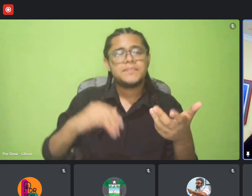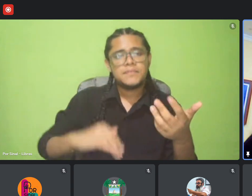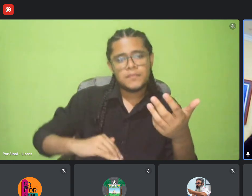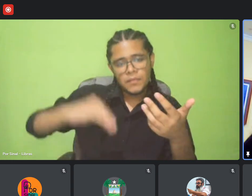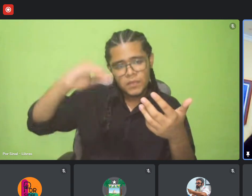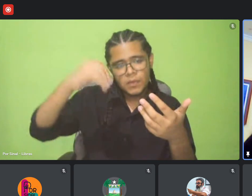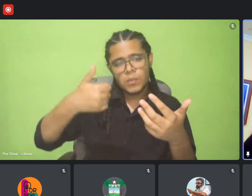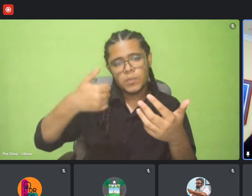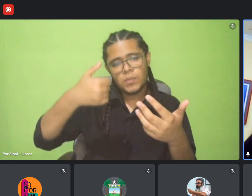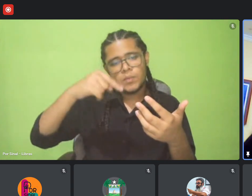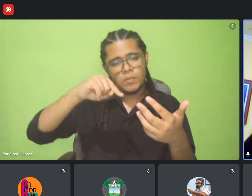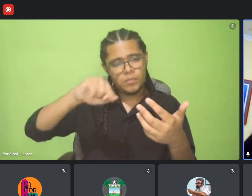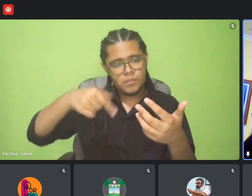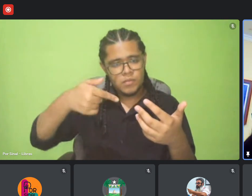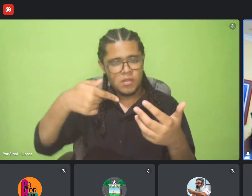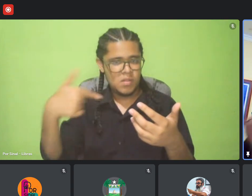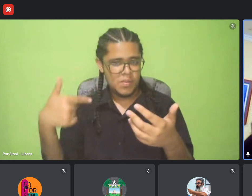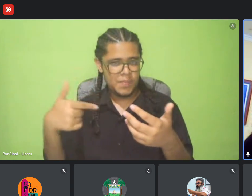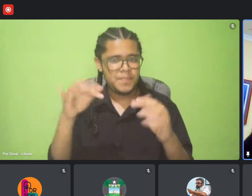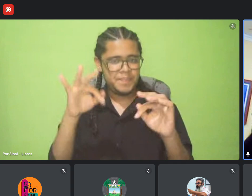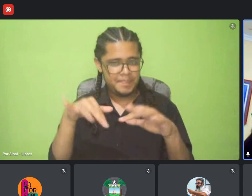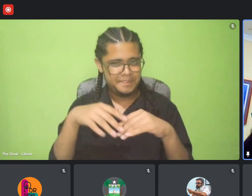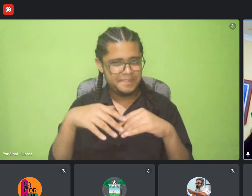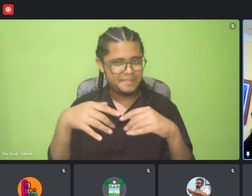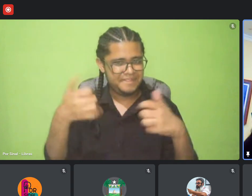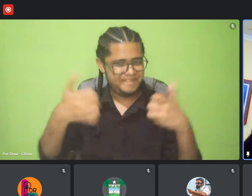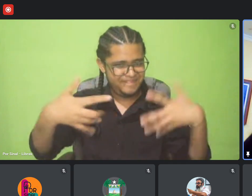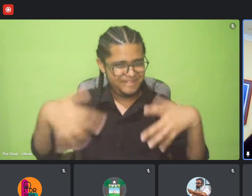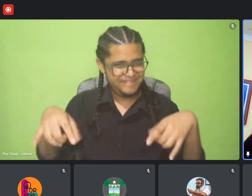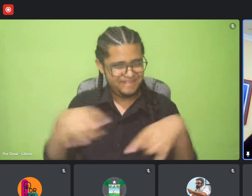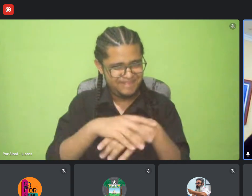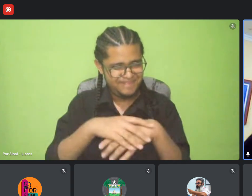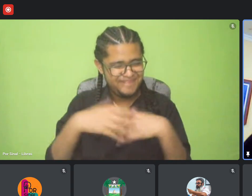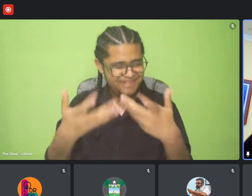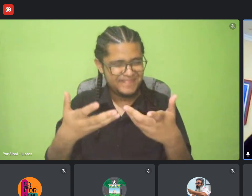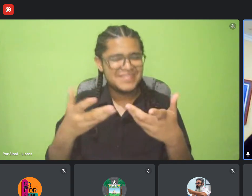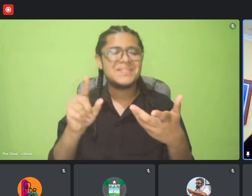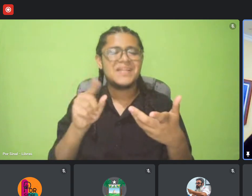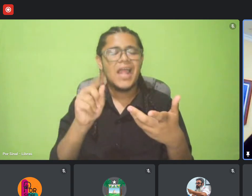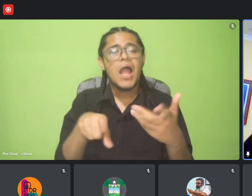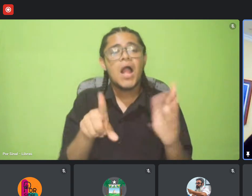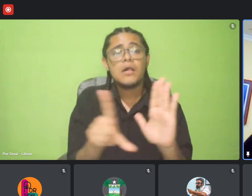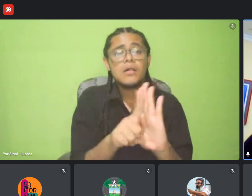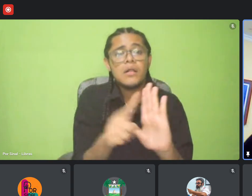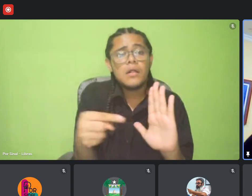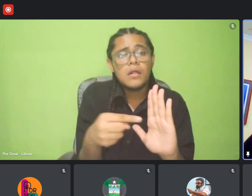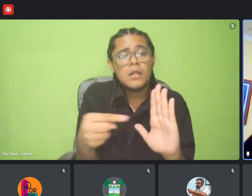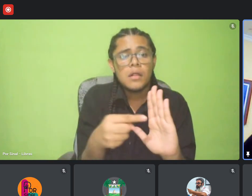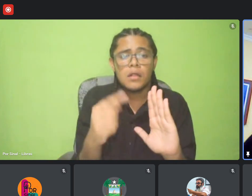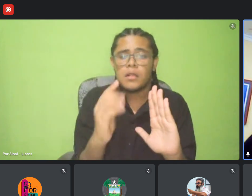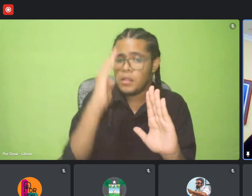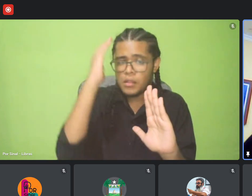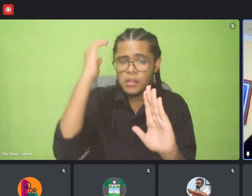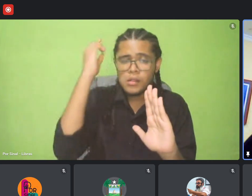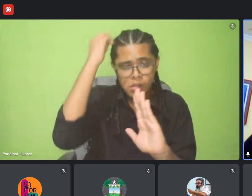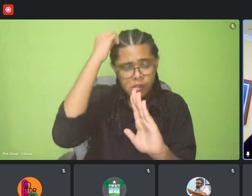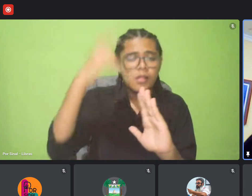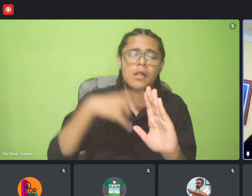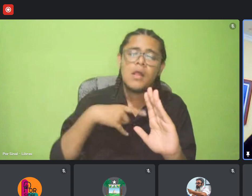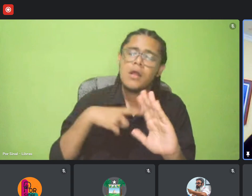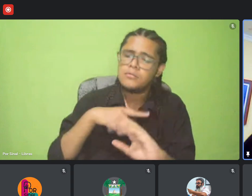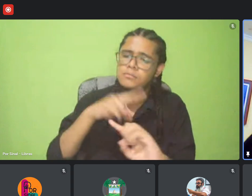do diálogo com os direitos humanos é importante porque a Lei Paulo Gustavo tem como um dos seus principais objetivos